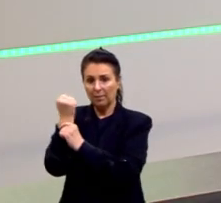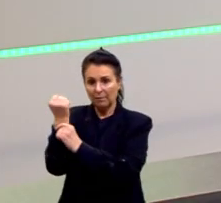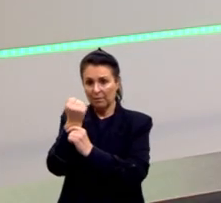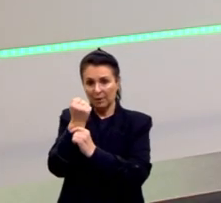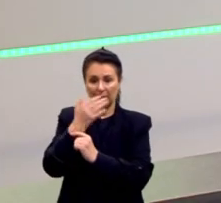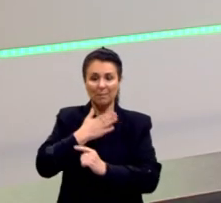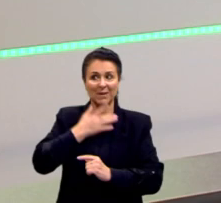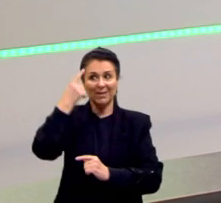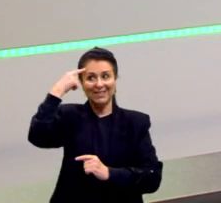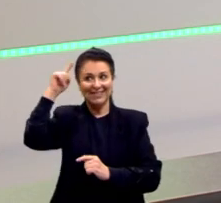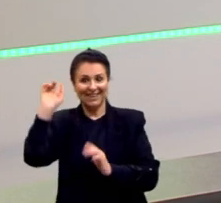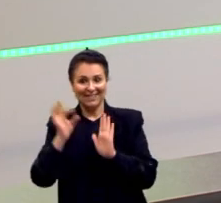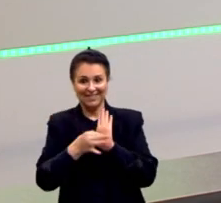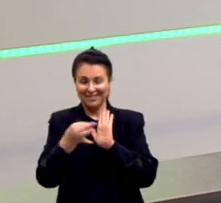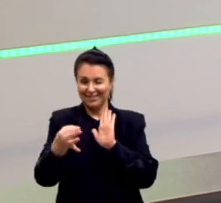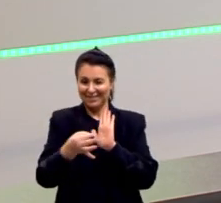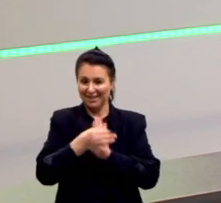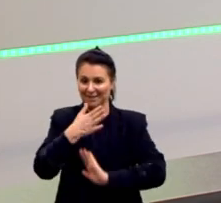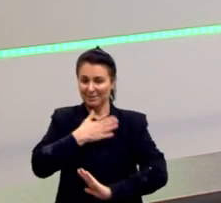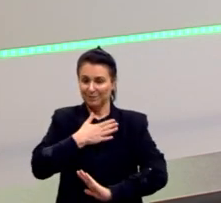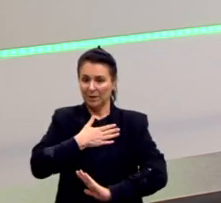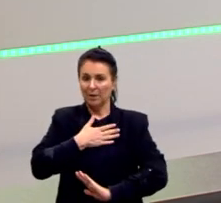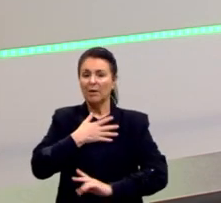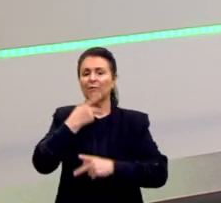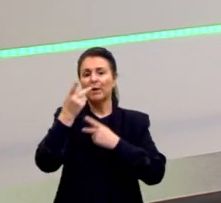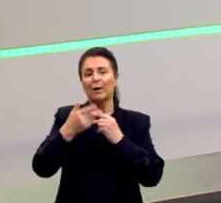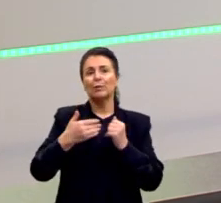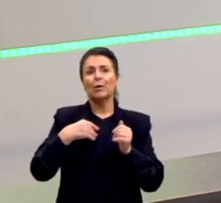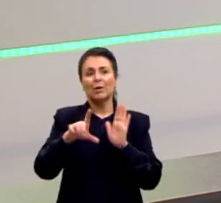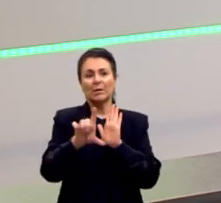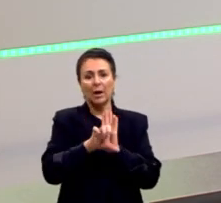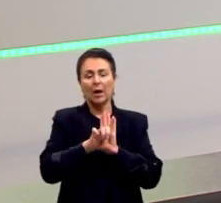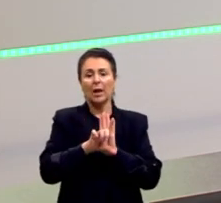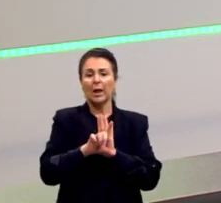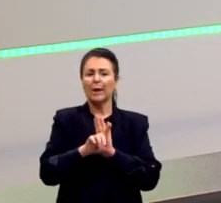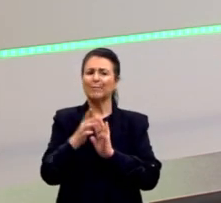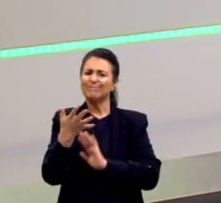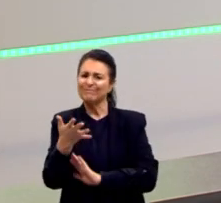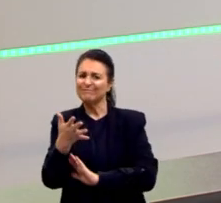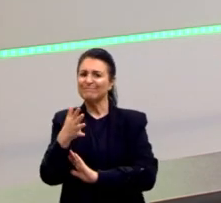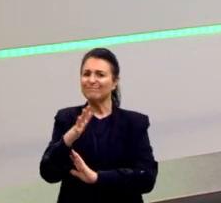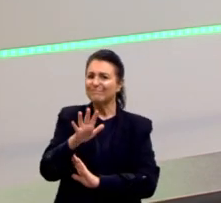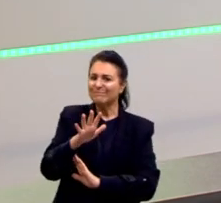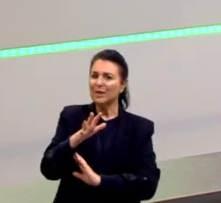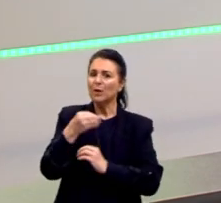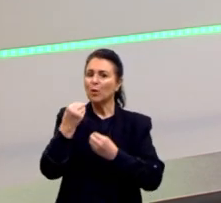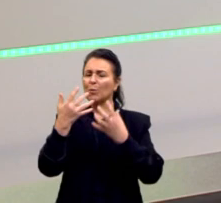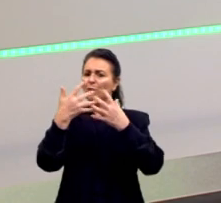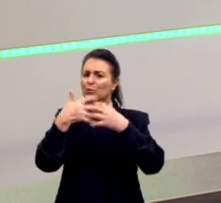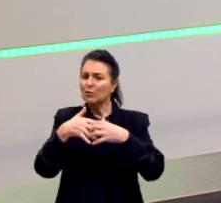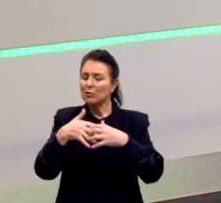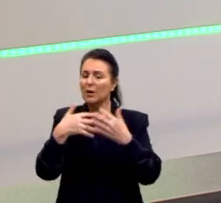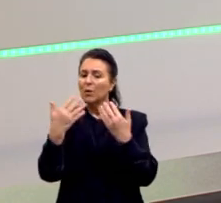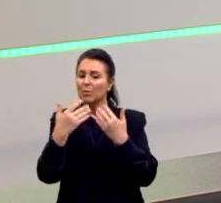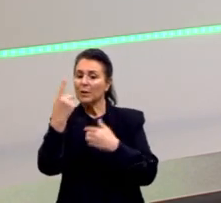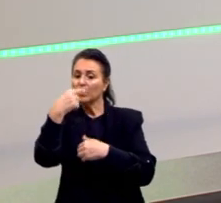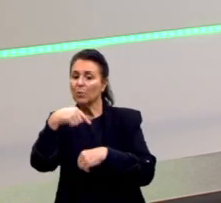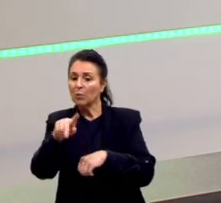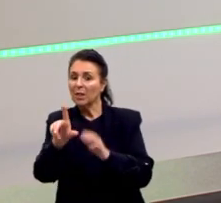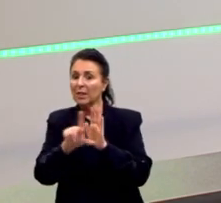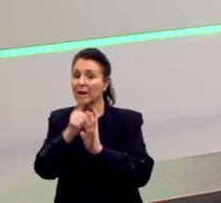meu argumento dizendo se a nossa lei é Branda se não é e como é que ela funcionaria Em contrapartida com outros